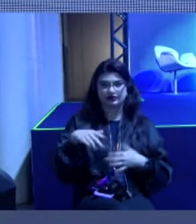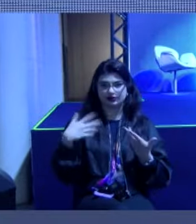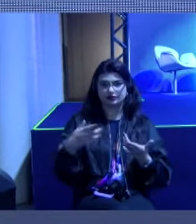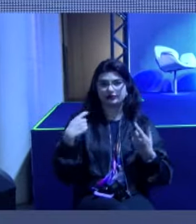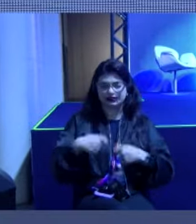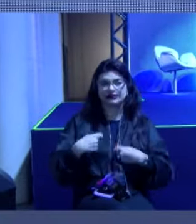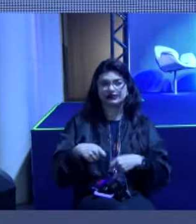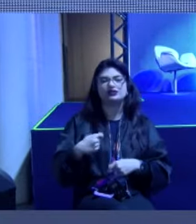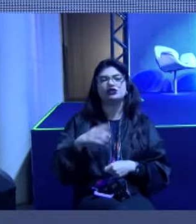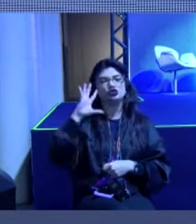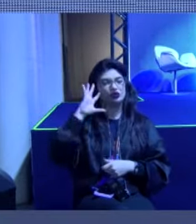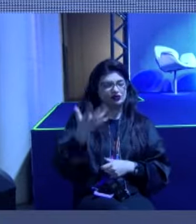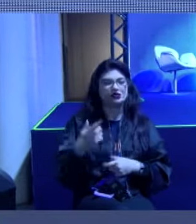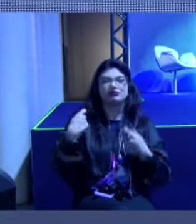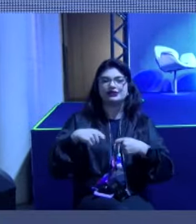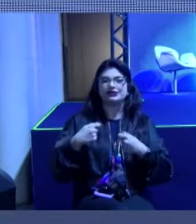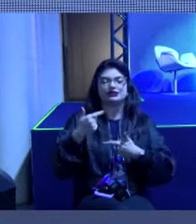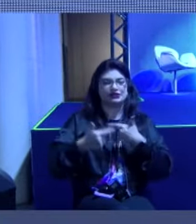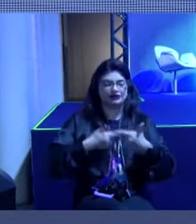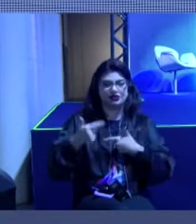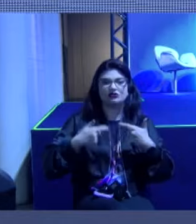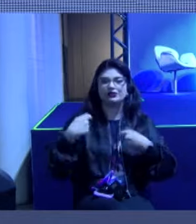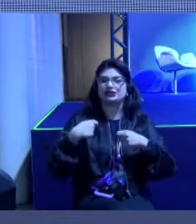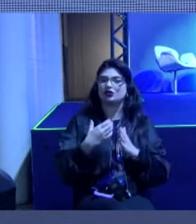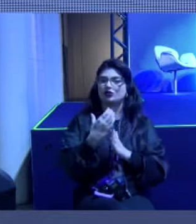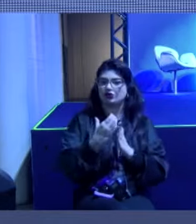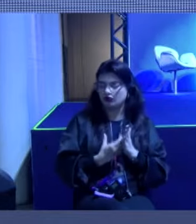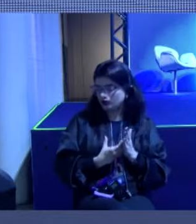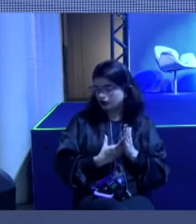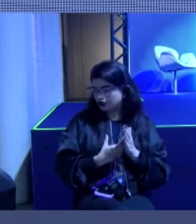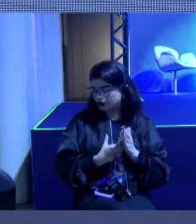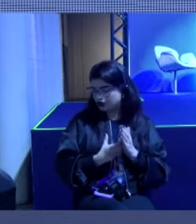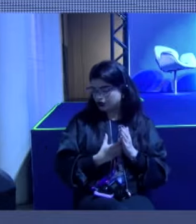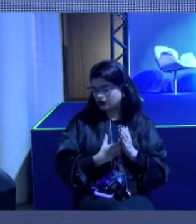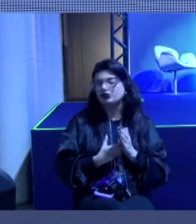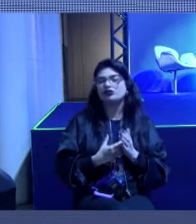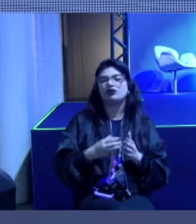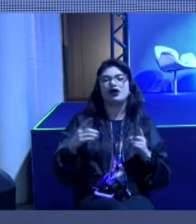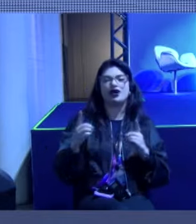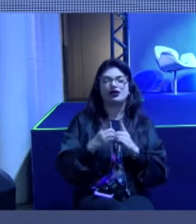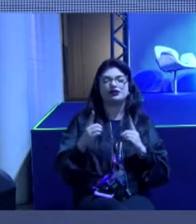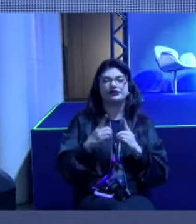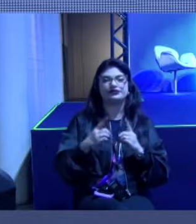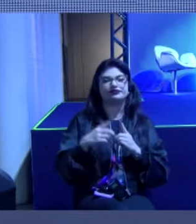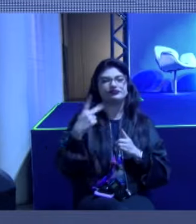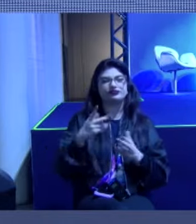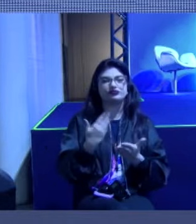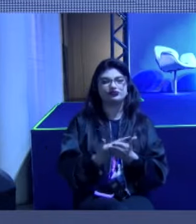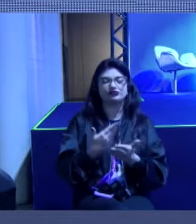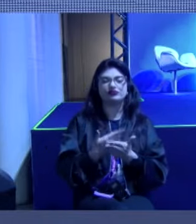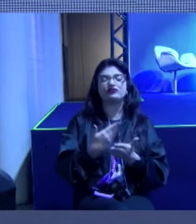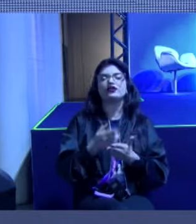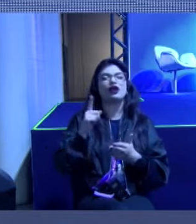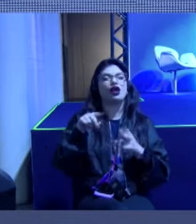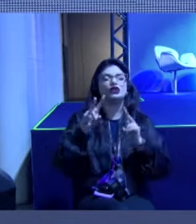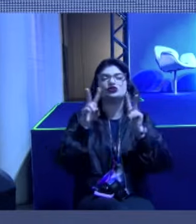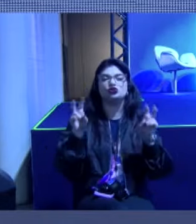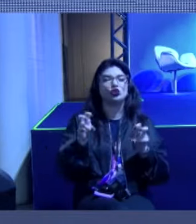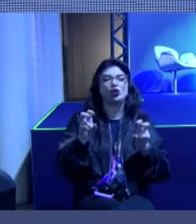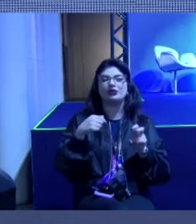ter solução, a gente tem que ter serviço, a gente tem que ter um currículo na graduação que atenda a necessidade desse estudante, que não é mais sobre ficar